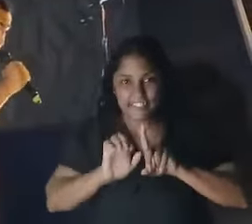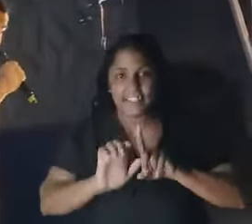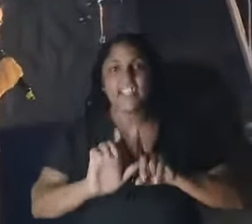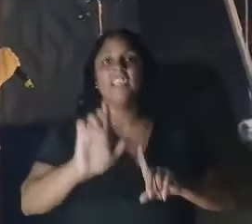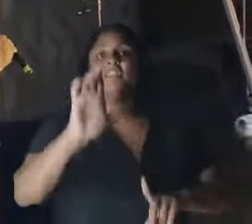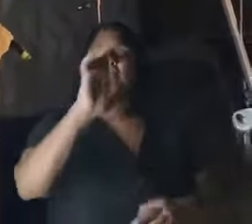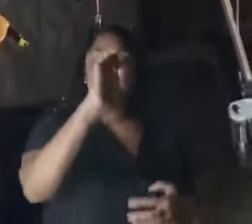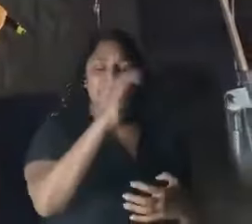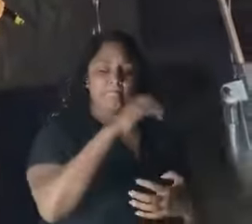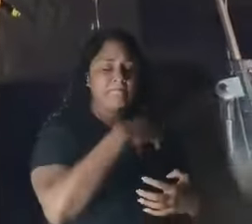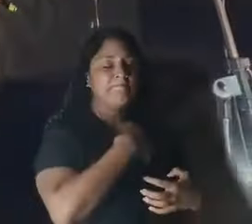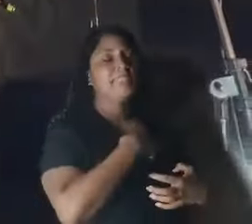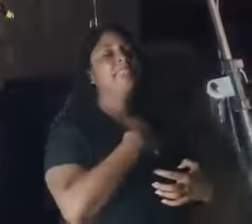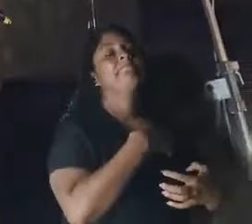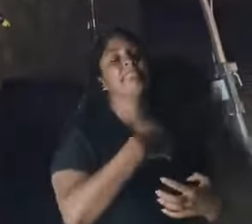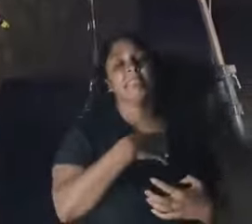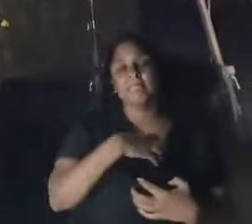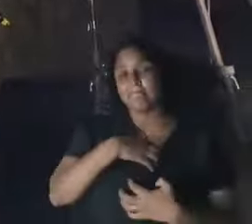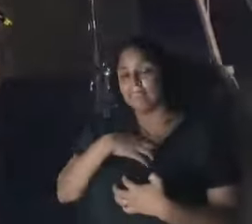Eu sinto